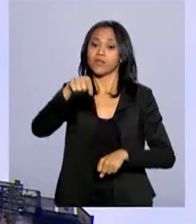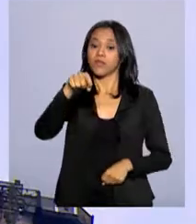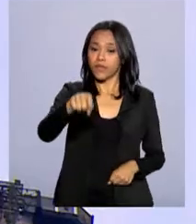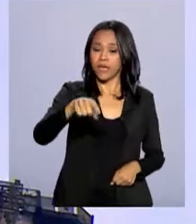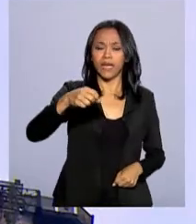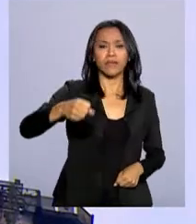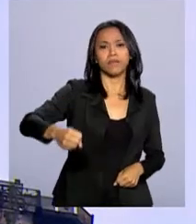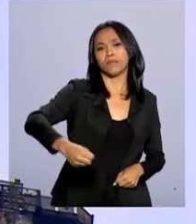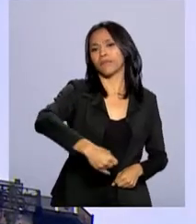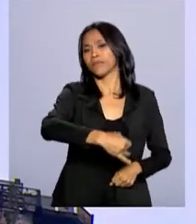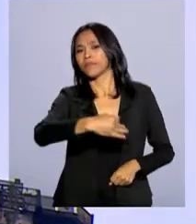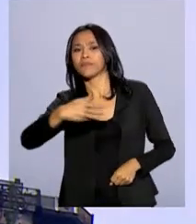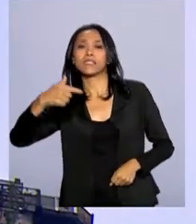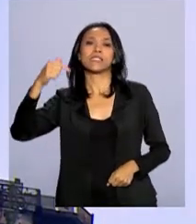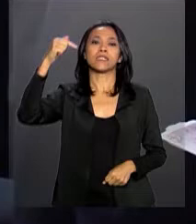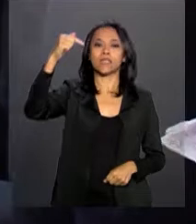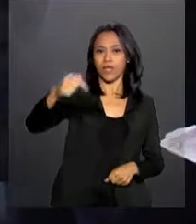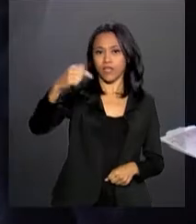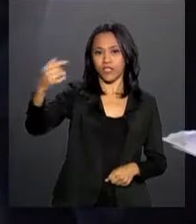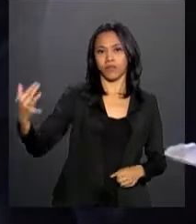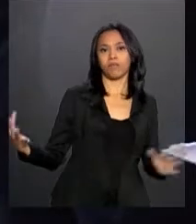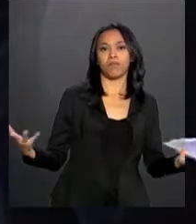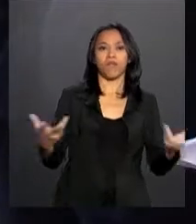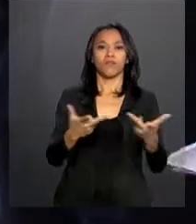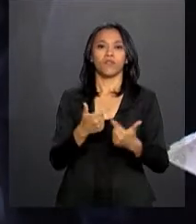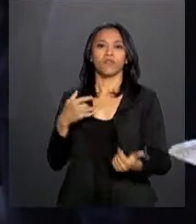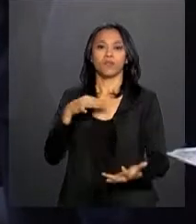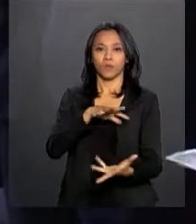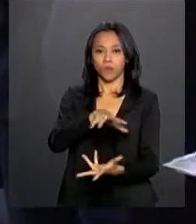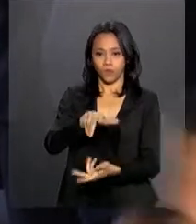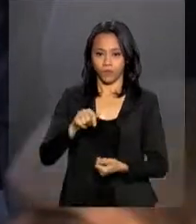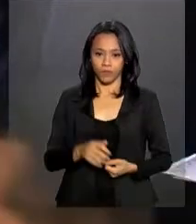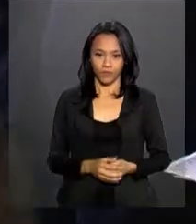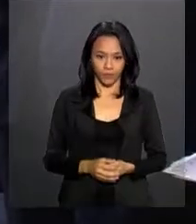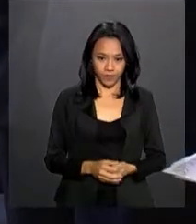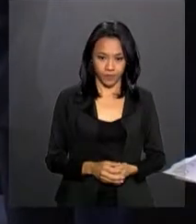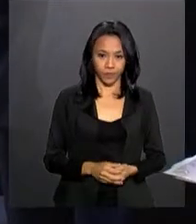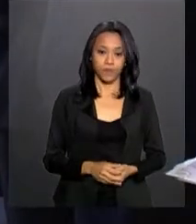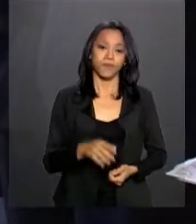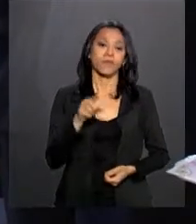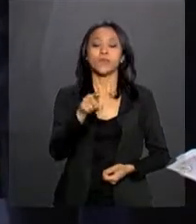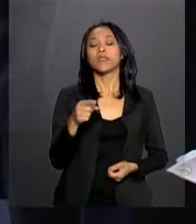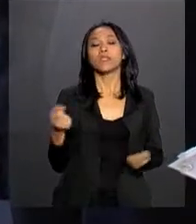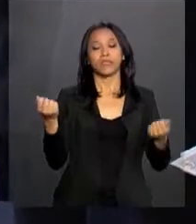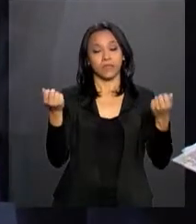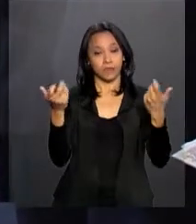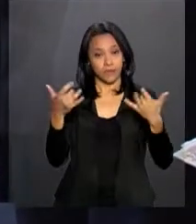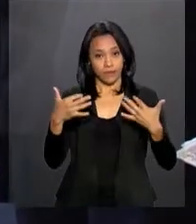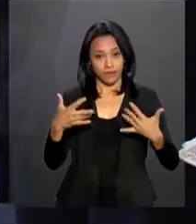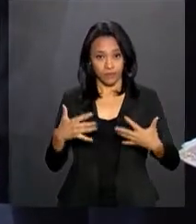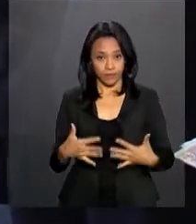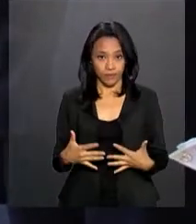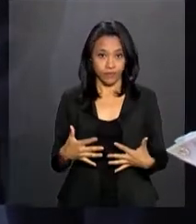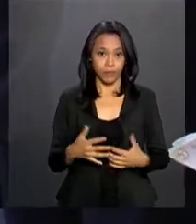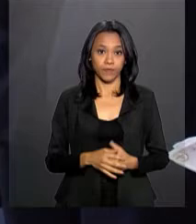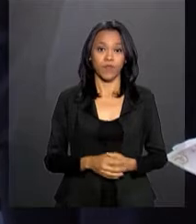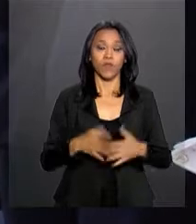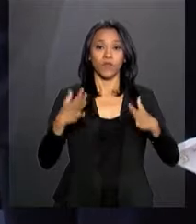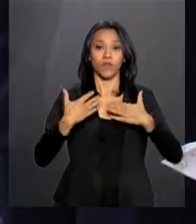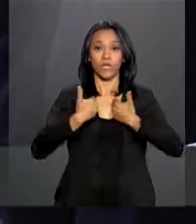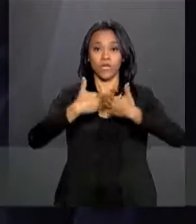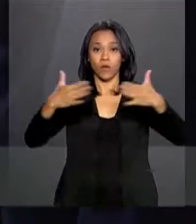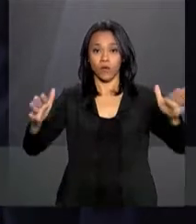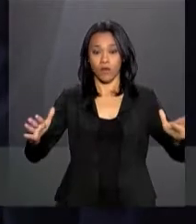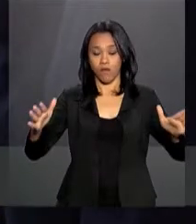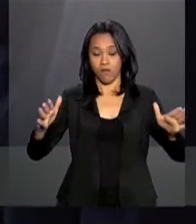sete maravilhas do mundo moderno a 87 anos o nosso um sensor angel lemme inaugurava